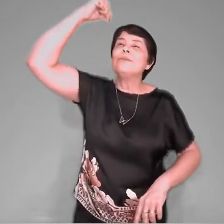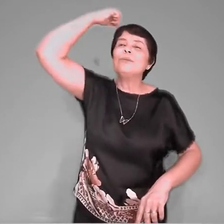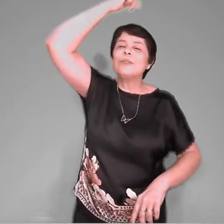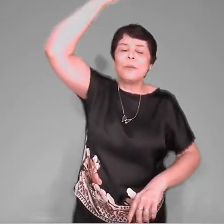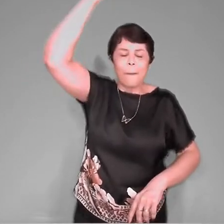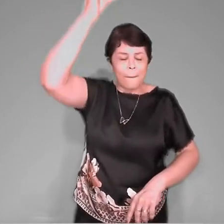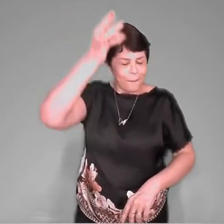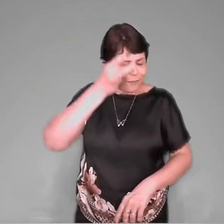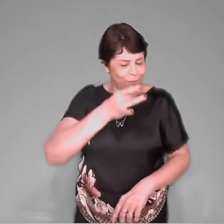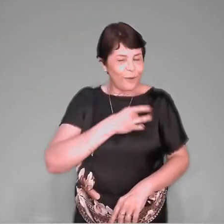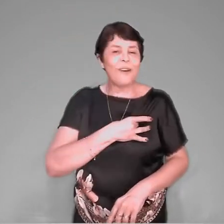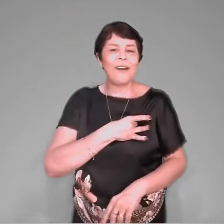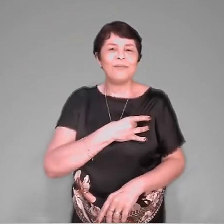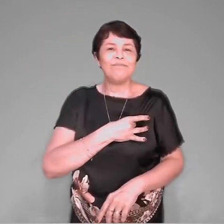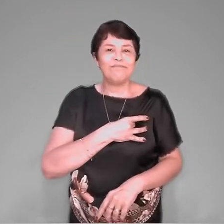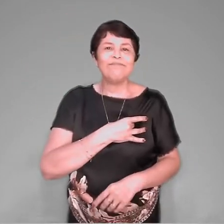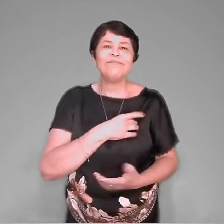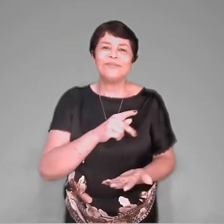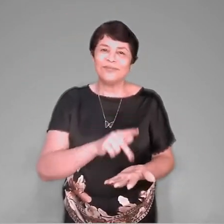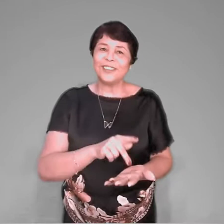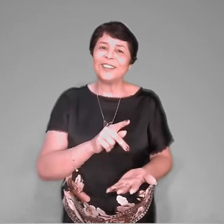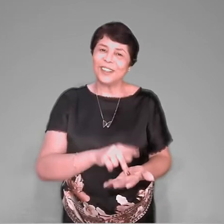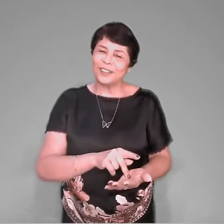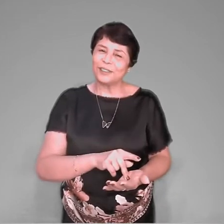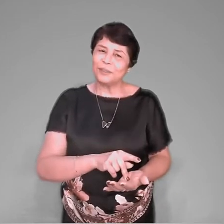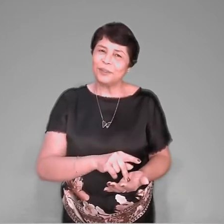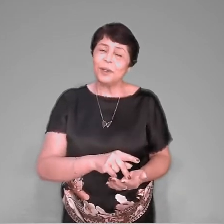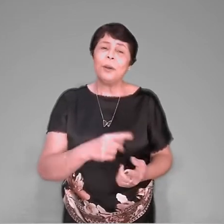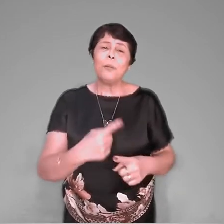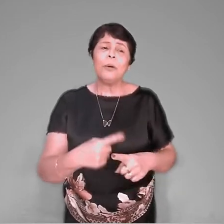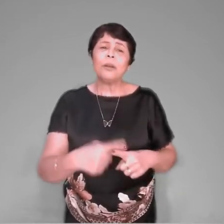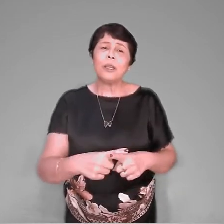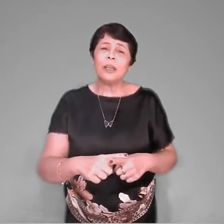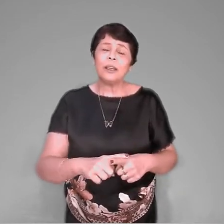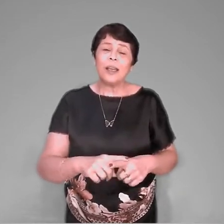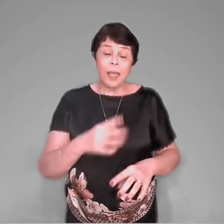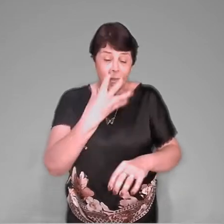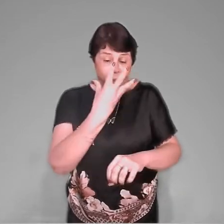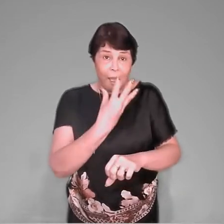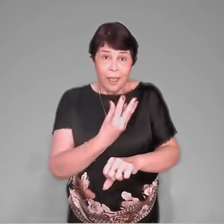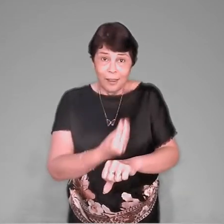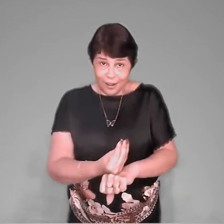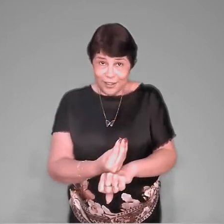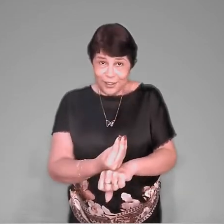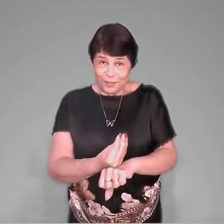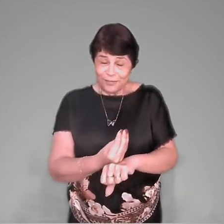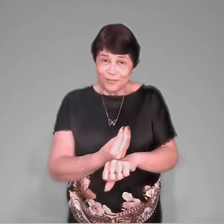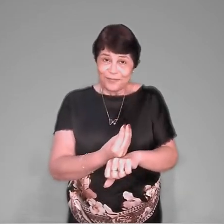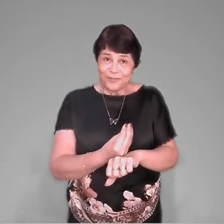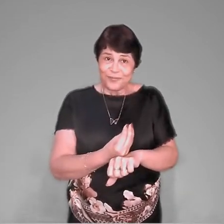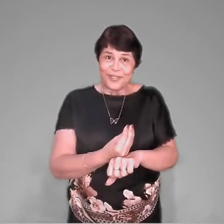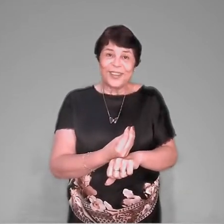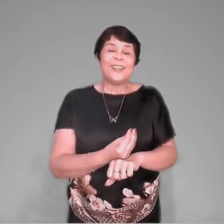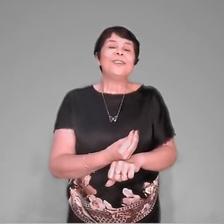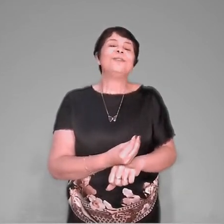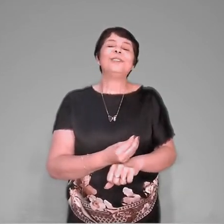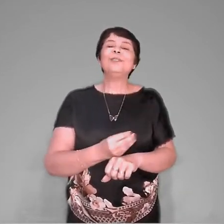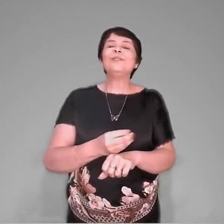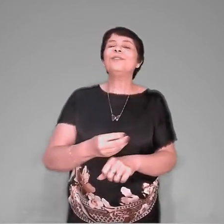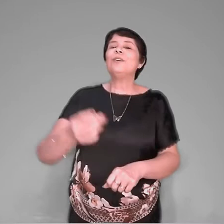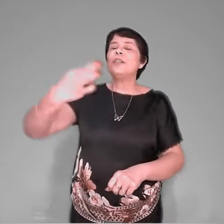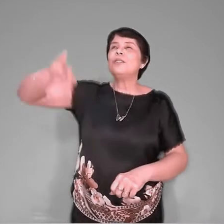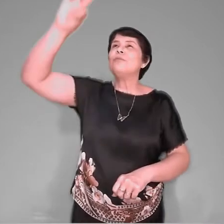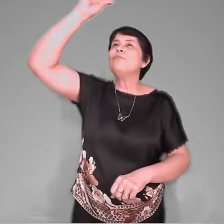igreja, trazendo o testamento vivo do Filho e repartindo com o quê? Como ele reparte? Com os dons